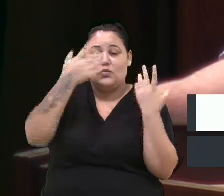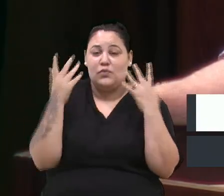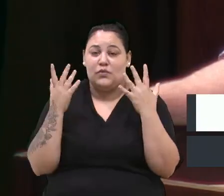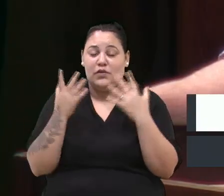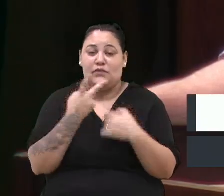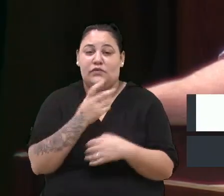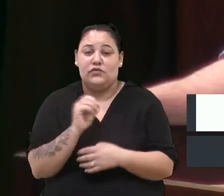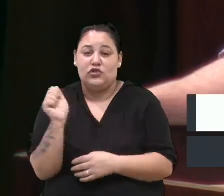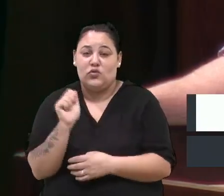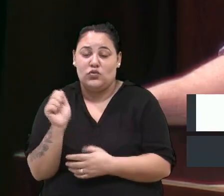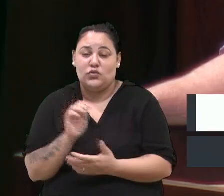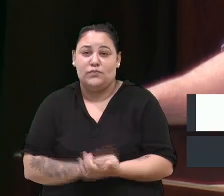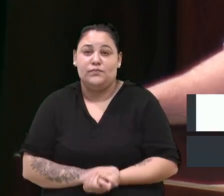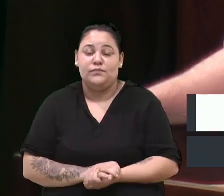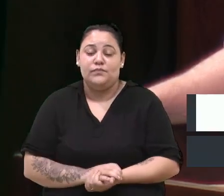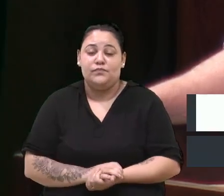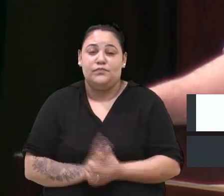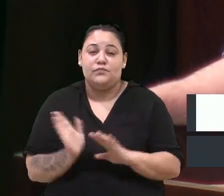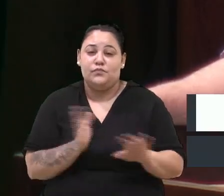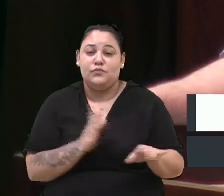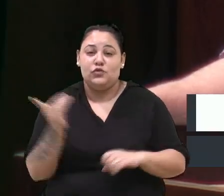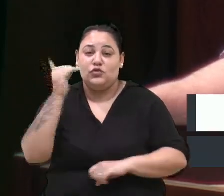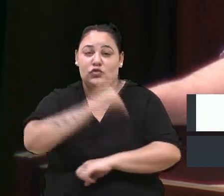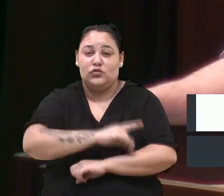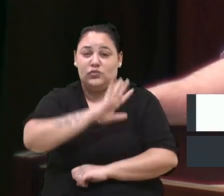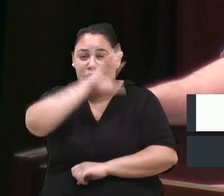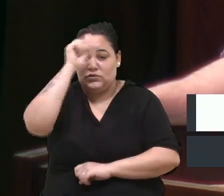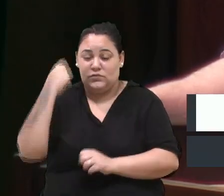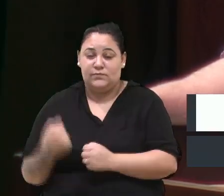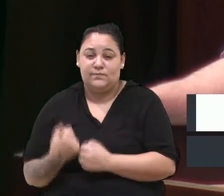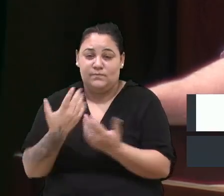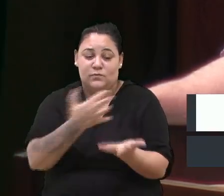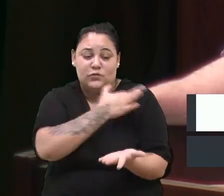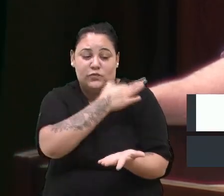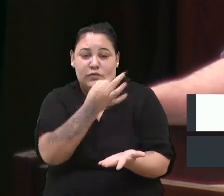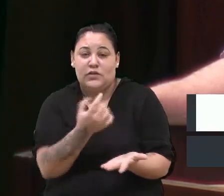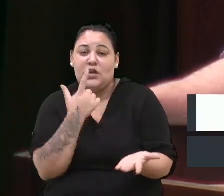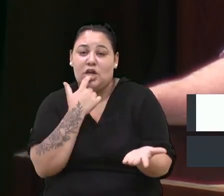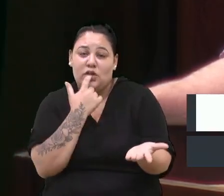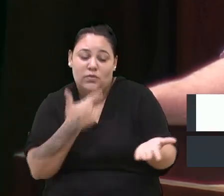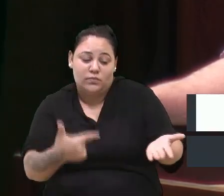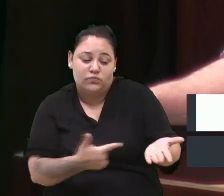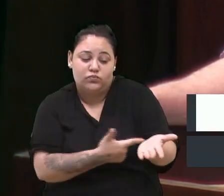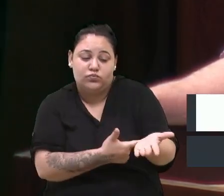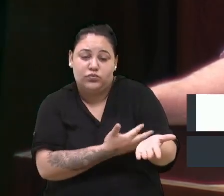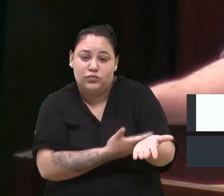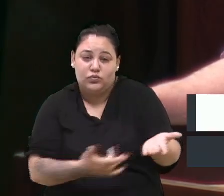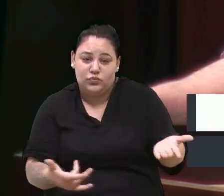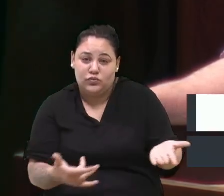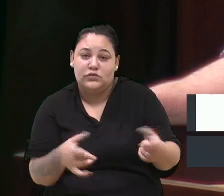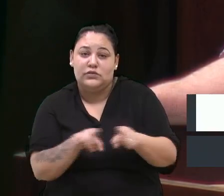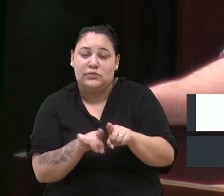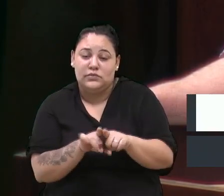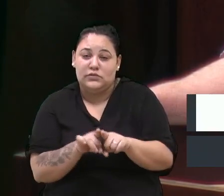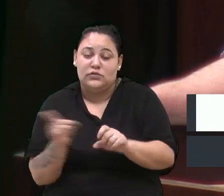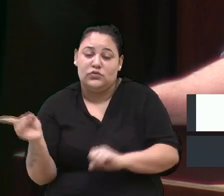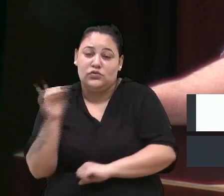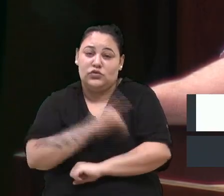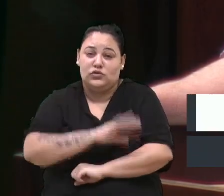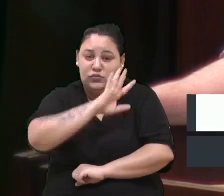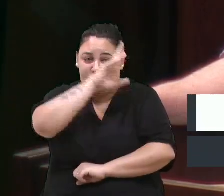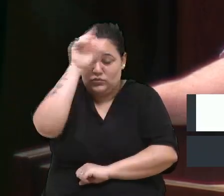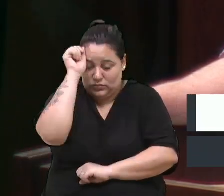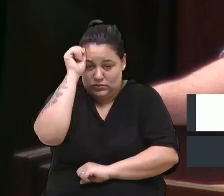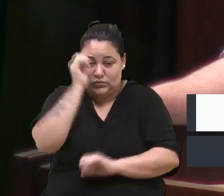O Dia Municipal do Doador Voluntário de Sangue, o Dia Municipal do